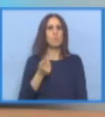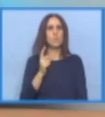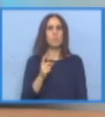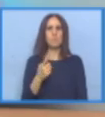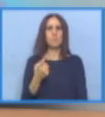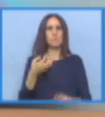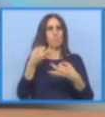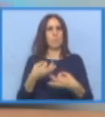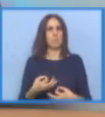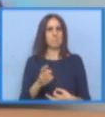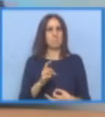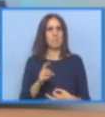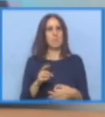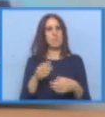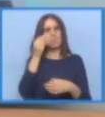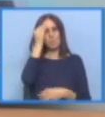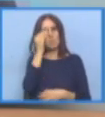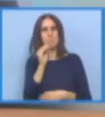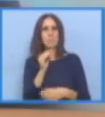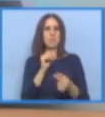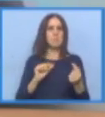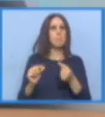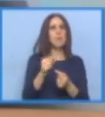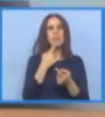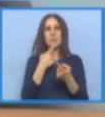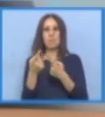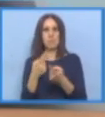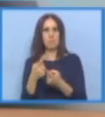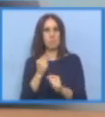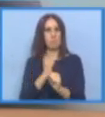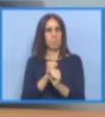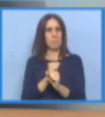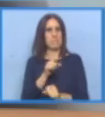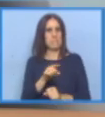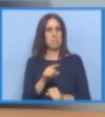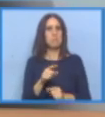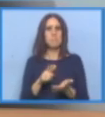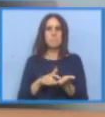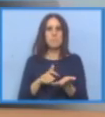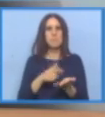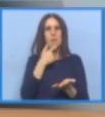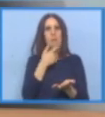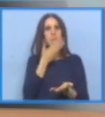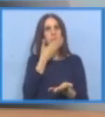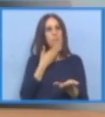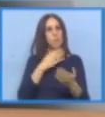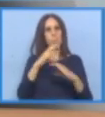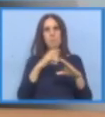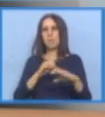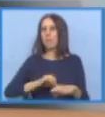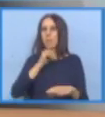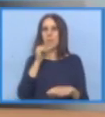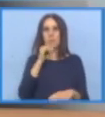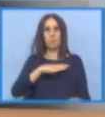da formalidade. É um trabalho de aconselhamento, de debate, de diálogo, que é preciso criar canais de comunicação permanentes com